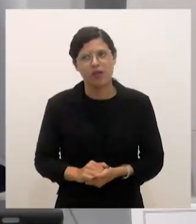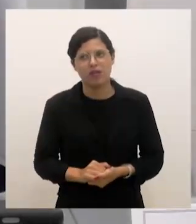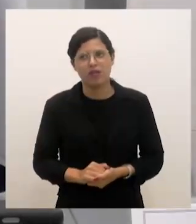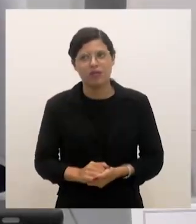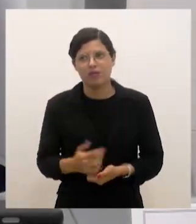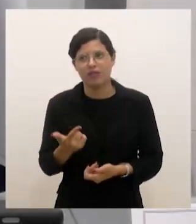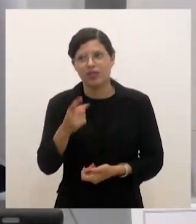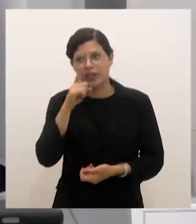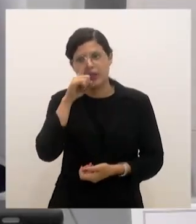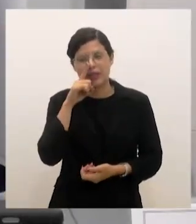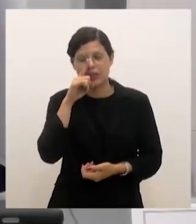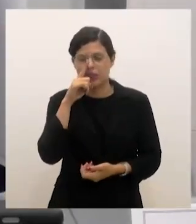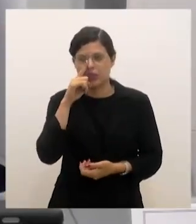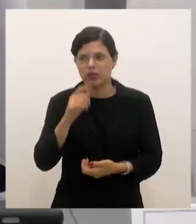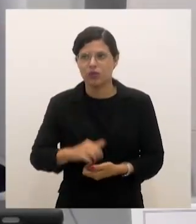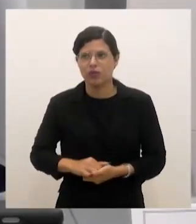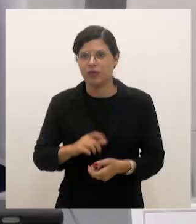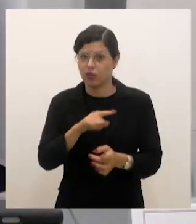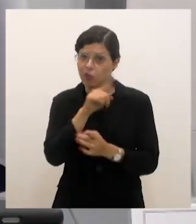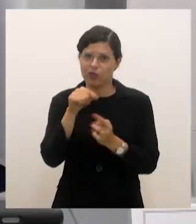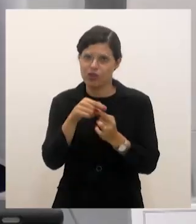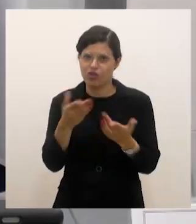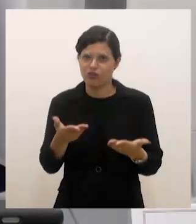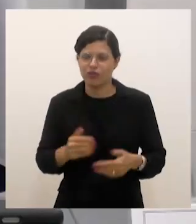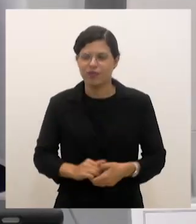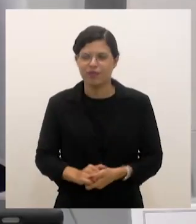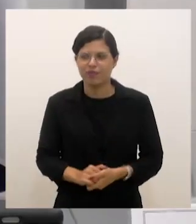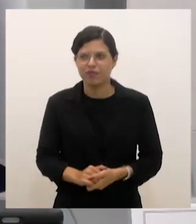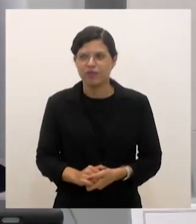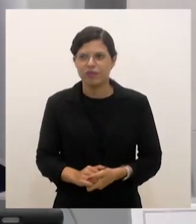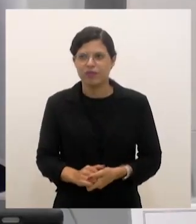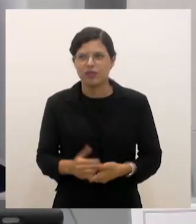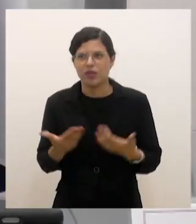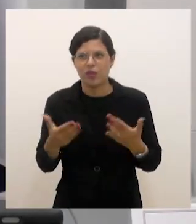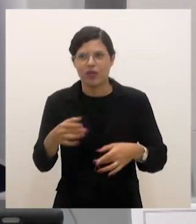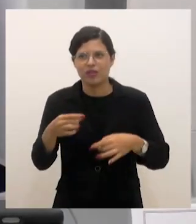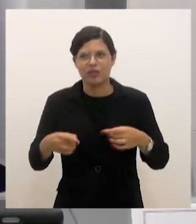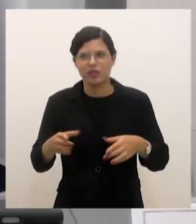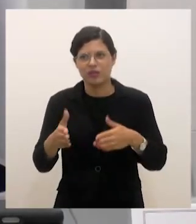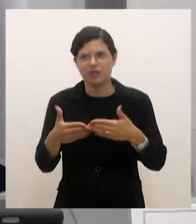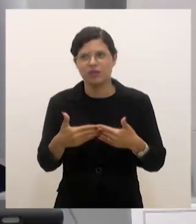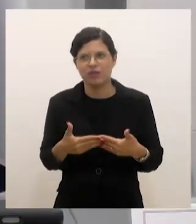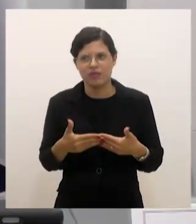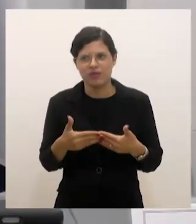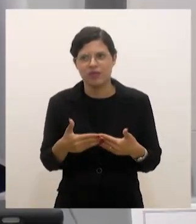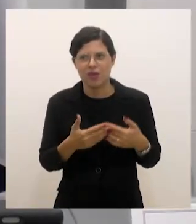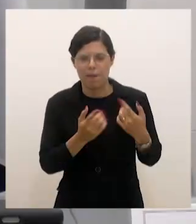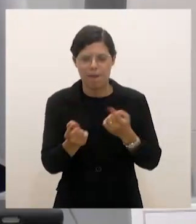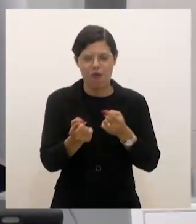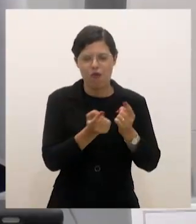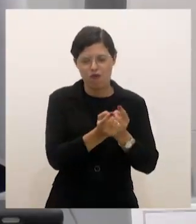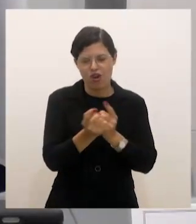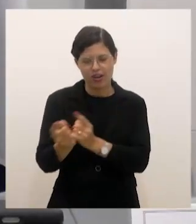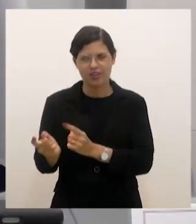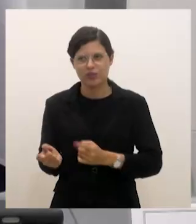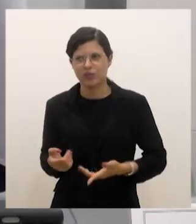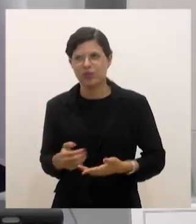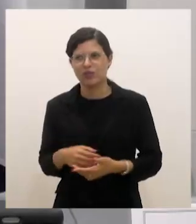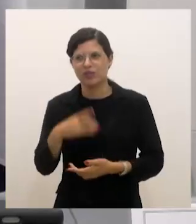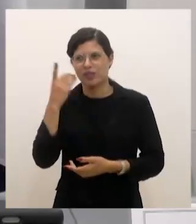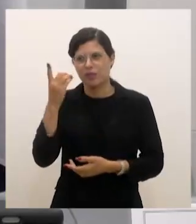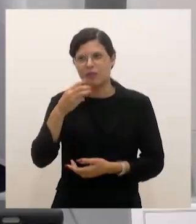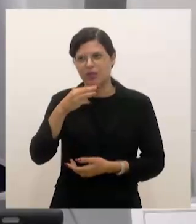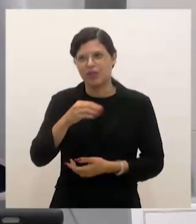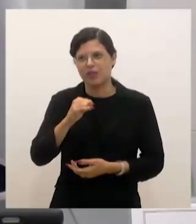esse risco. Esse é o intuito. Não havendo quem queira discutir, após provocações do deputado